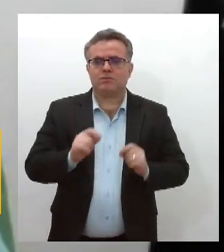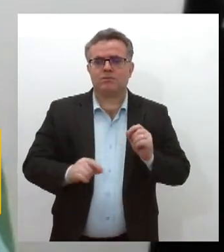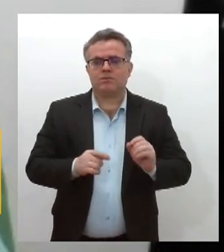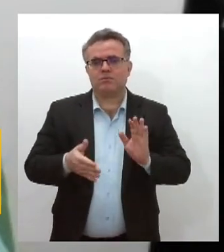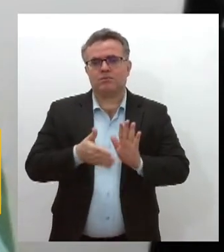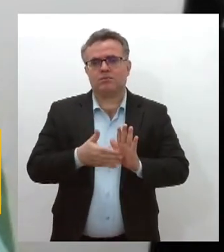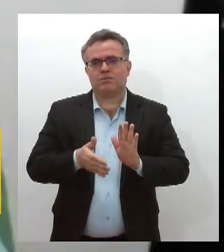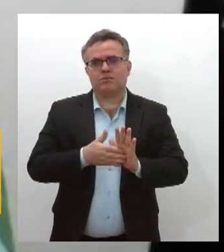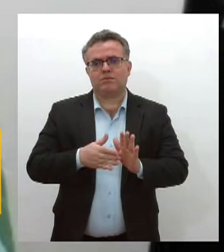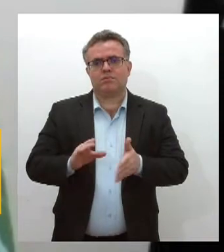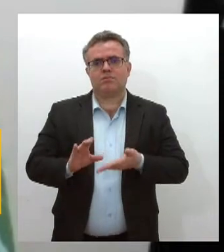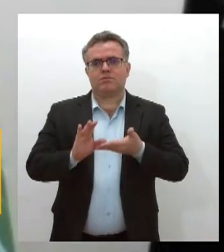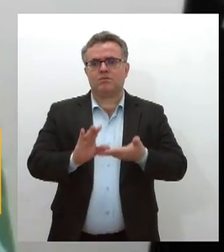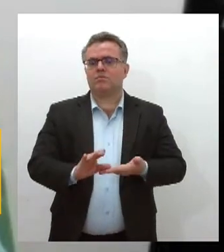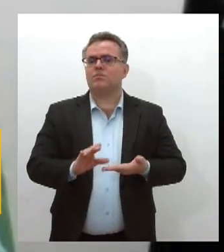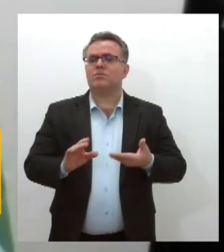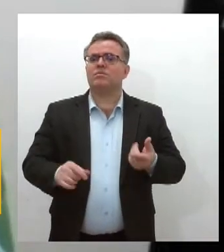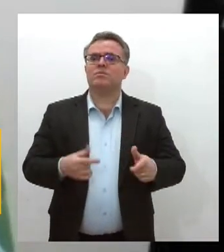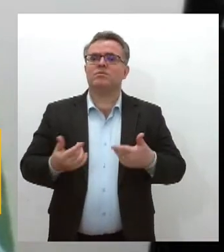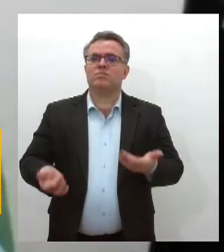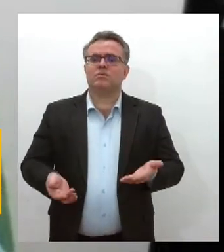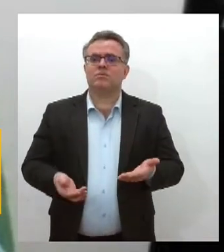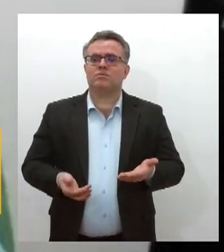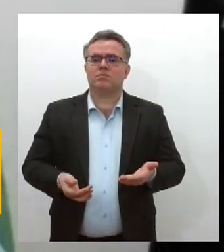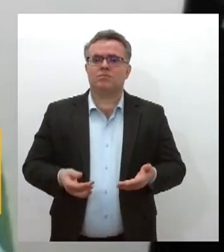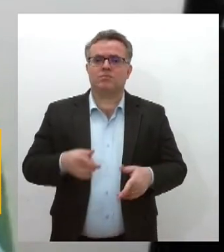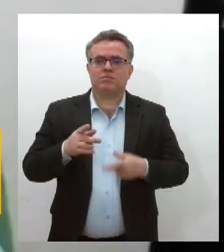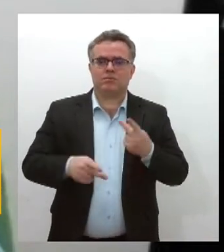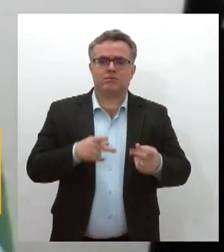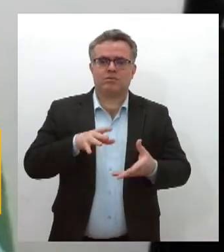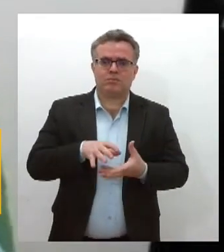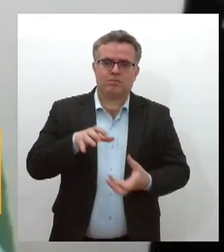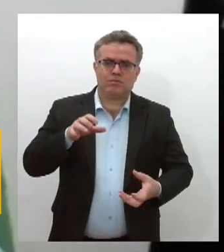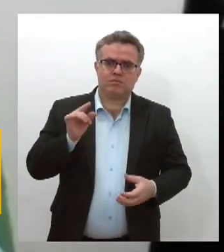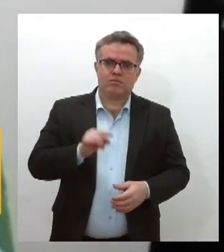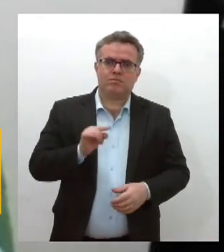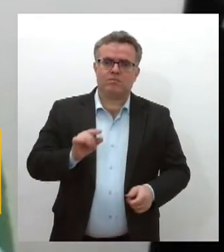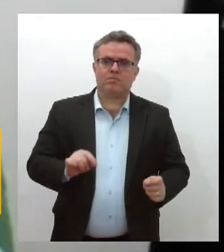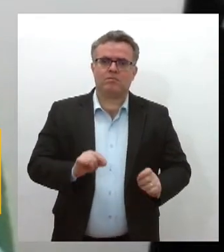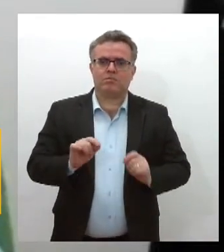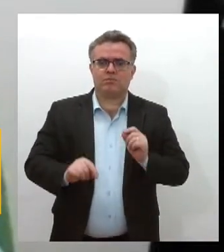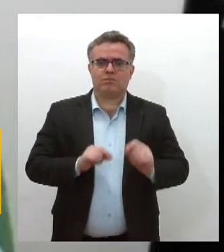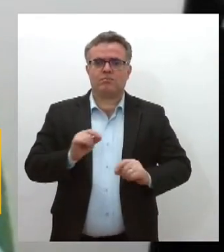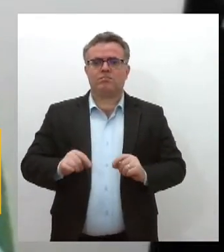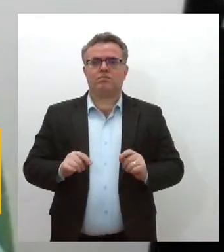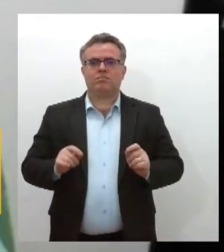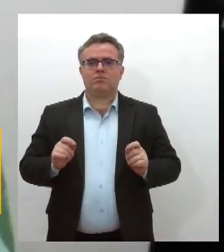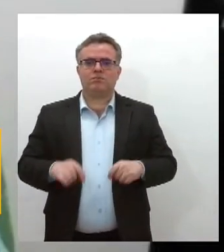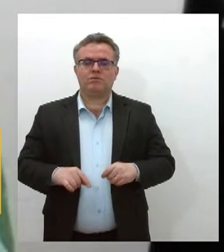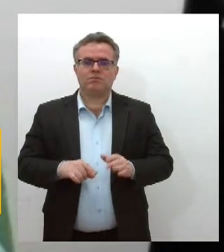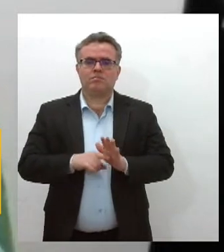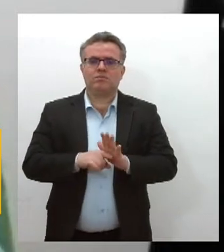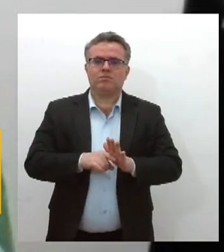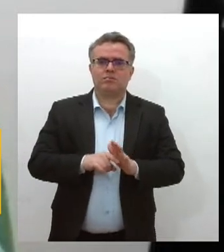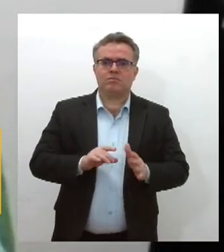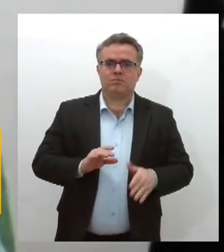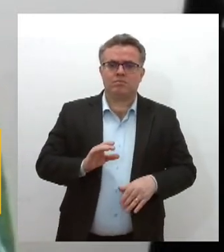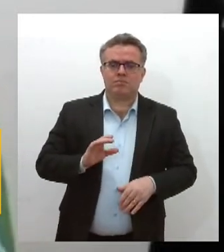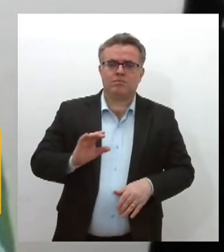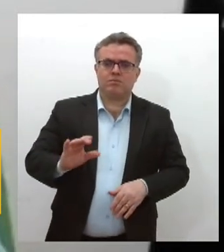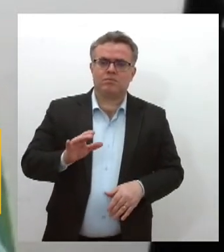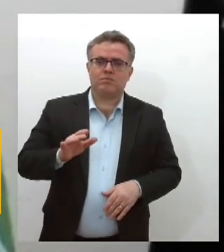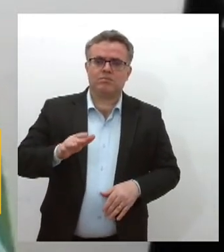creches, qual a população mais idosa daquela cidade também, até para fins de investimento em saúde,